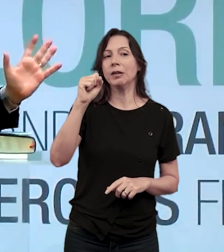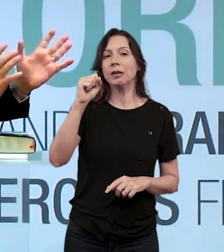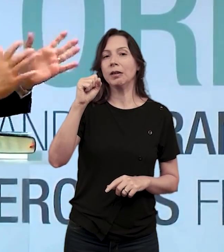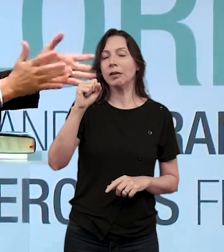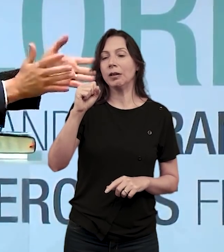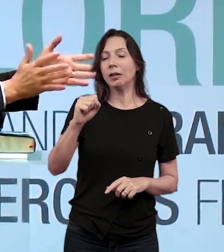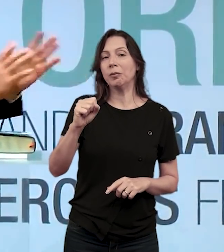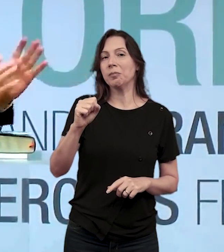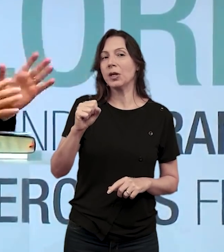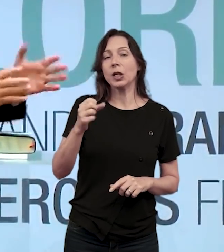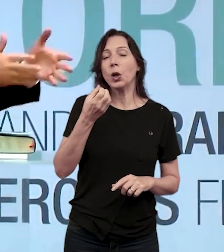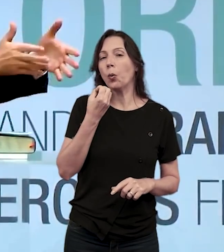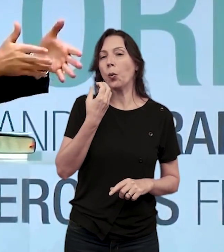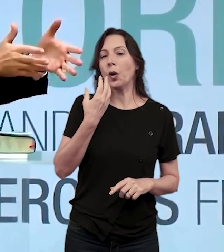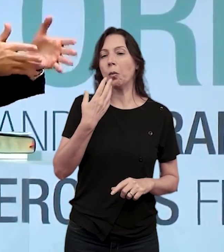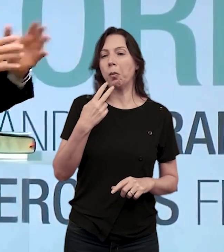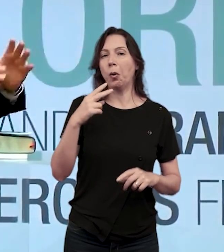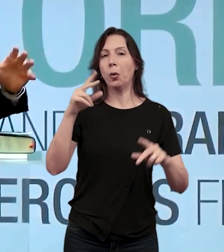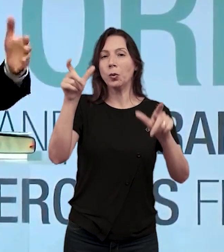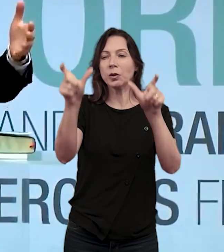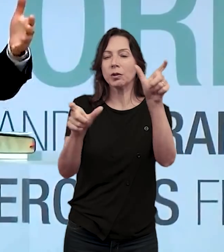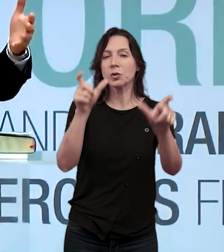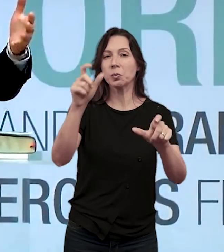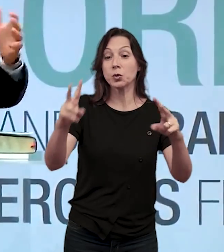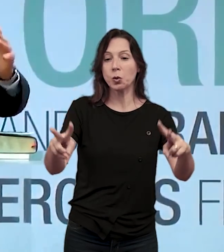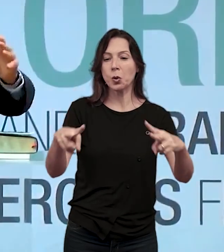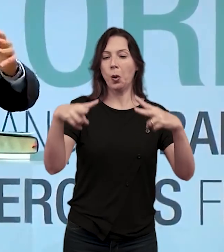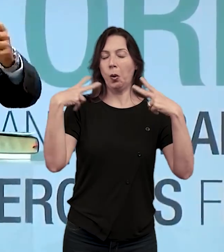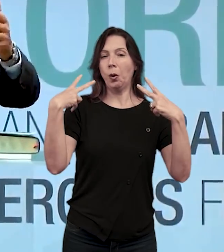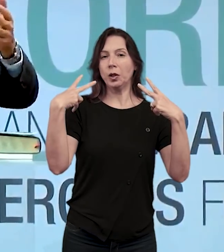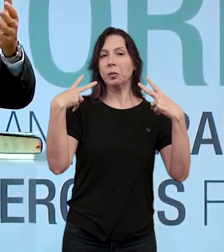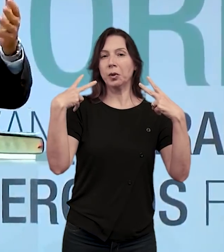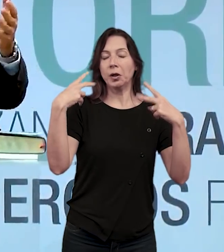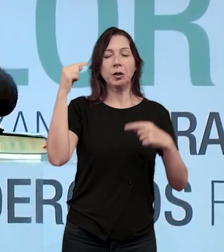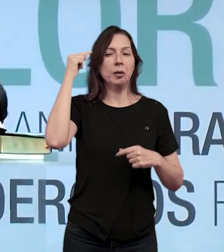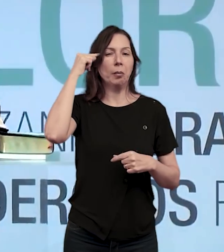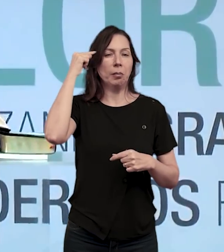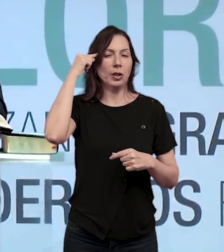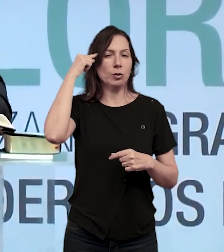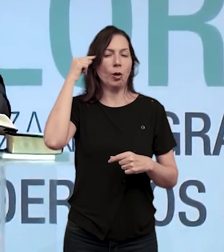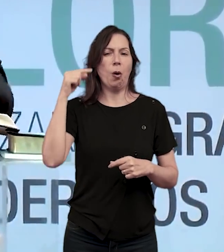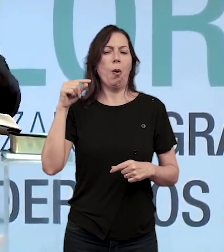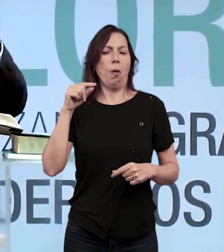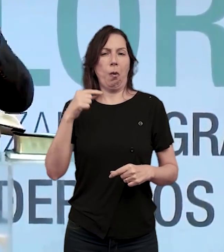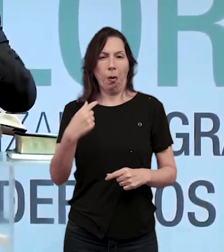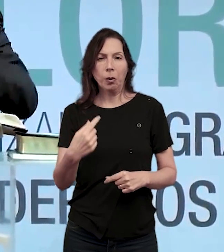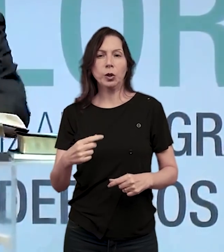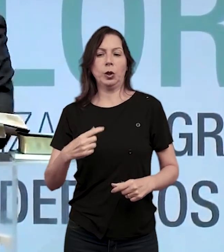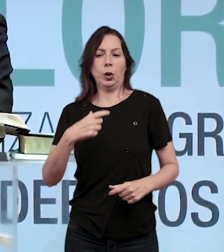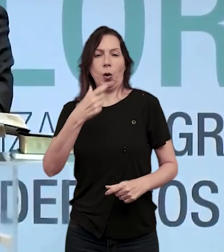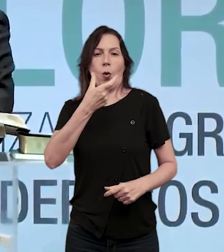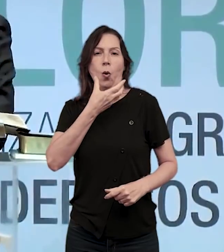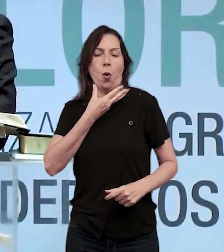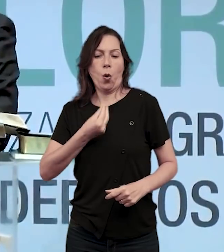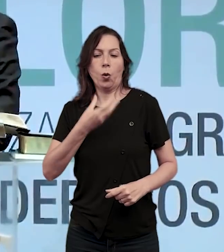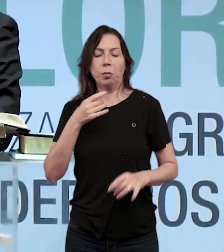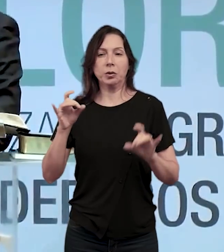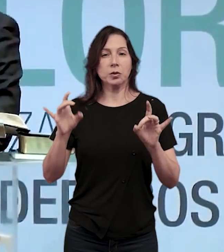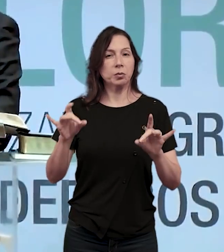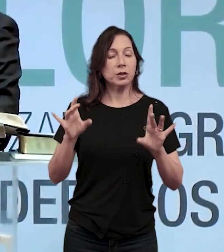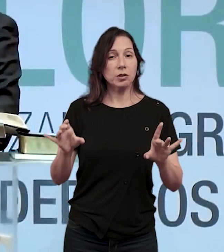e achando, não, esse é o cara, não, olha que ícone, olha que pessoa, olha, não, ele não quer que os olhos se voltem para ele.